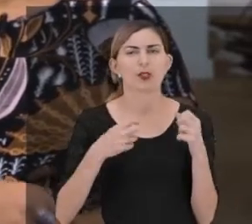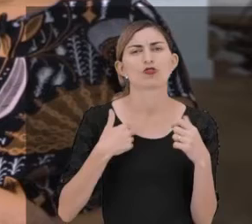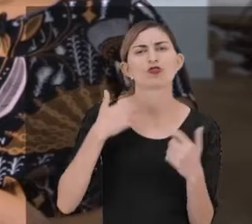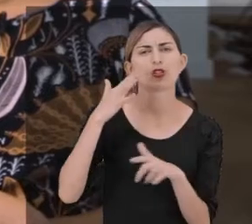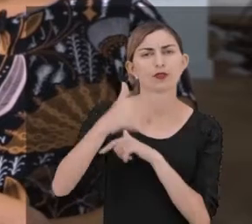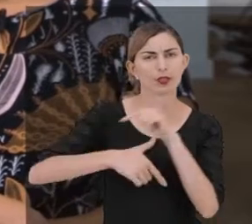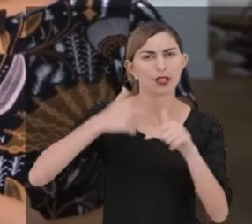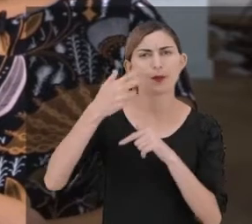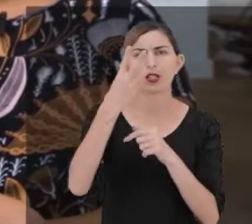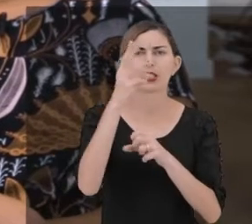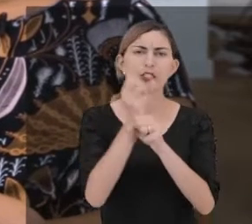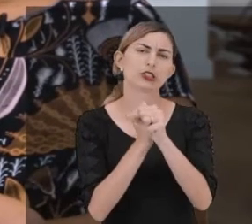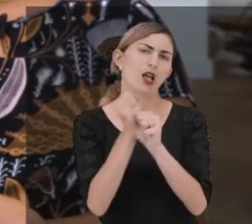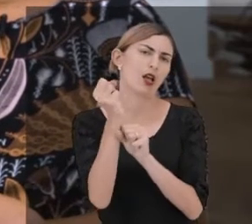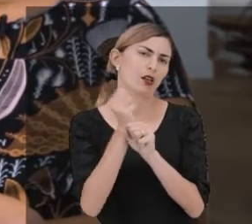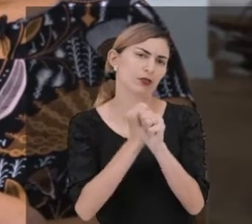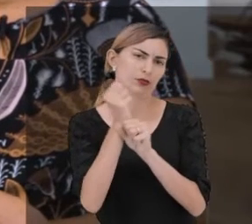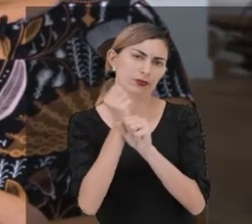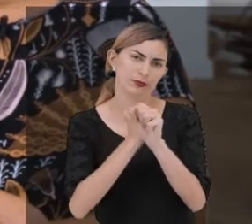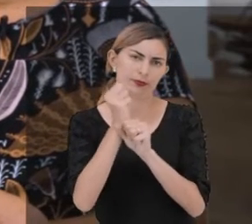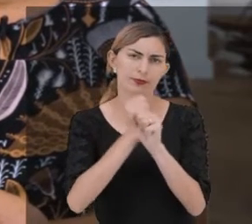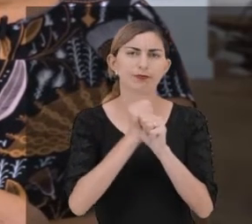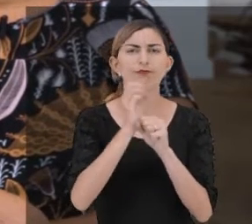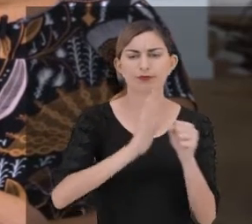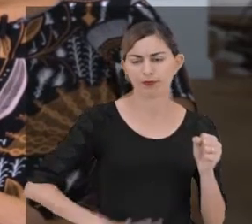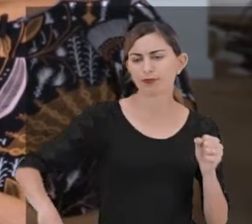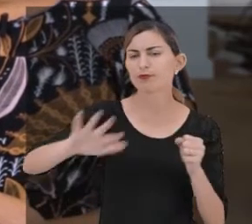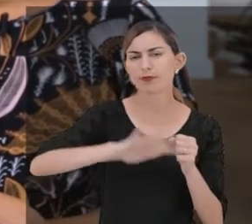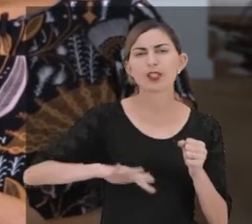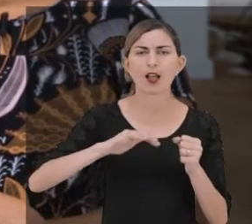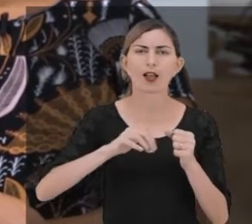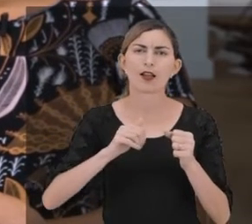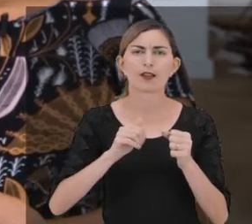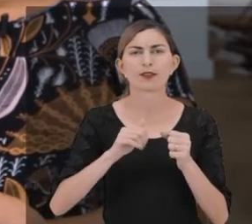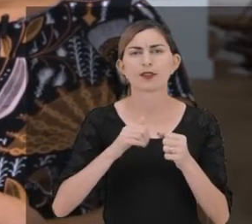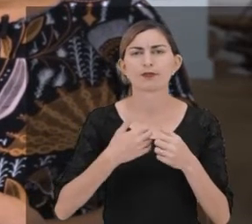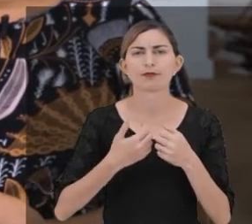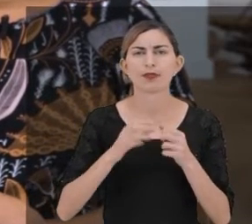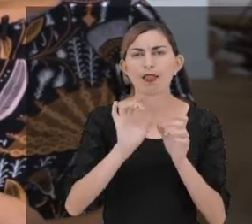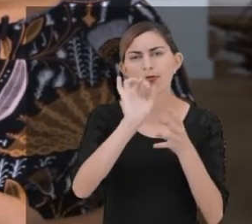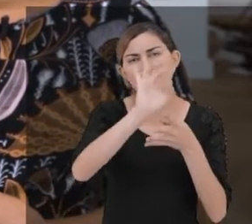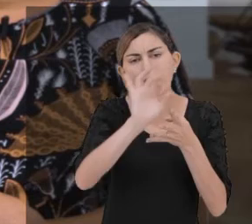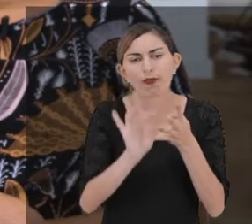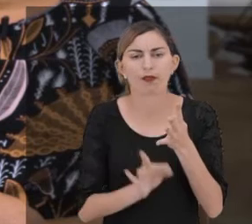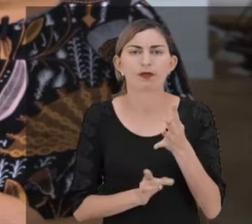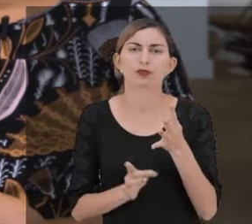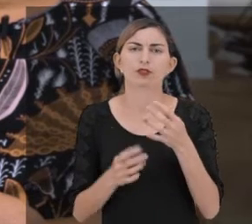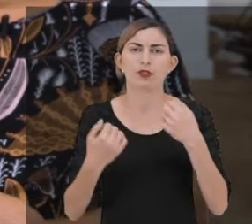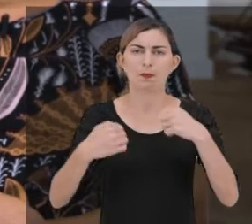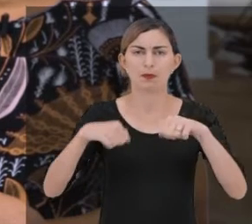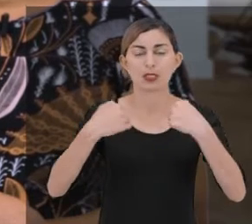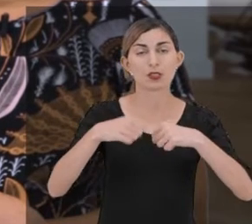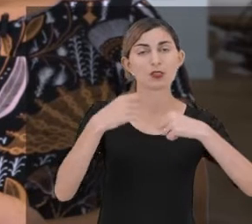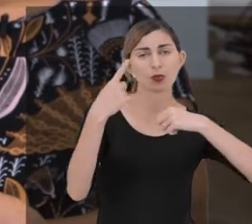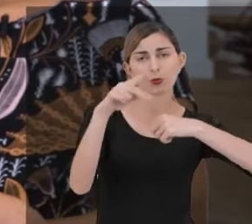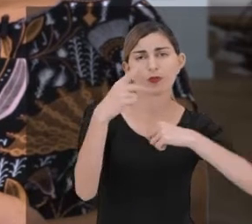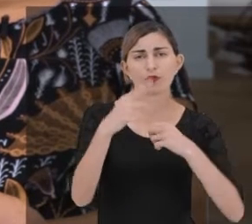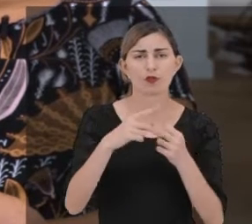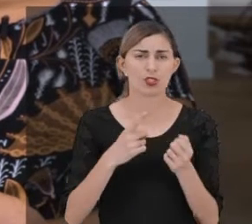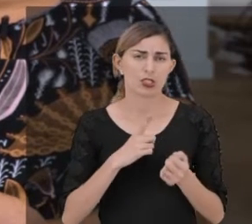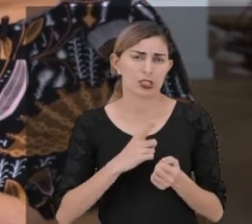já trabalho há 30 anos nessa área. É uma área muito peculiar, muito detalhista. Precisamos que vocês